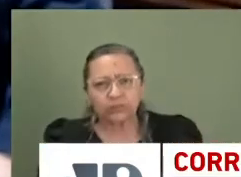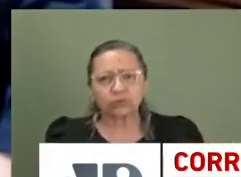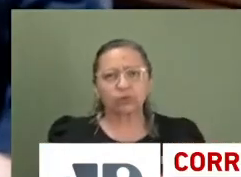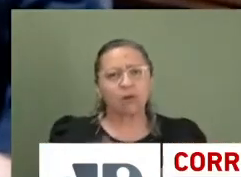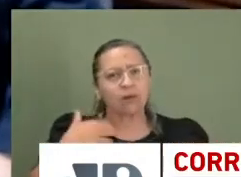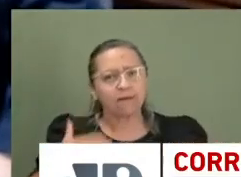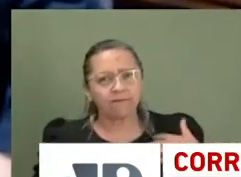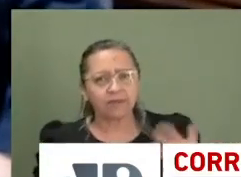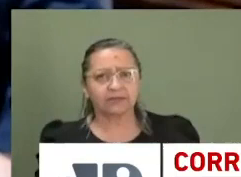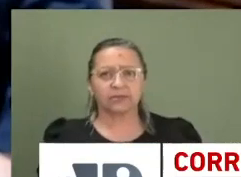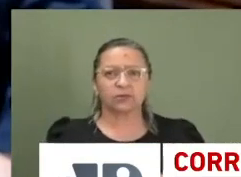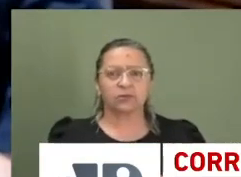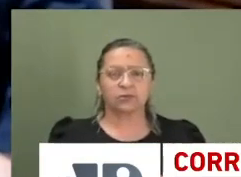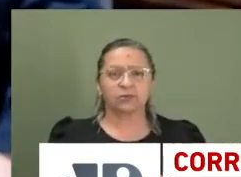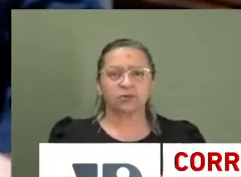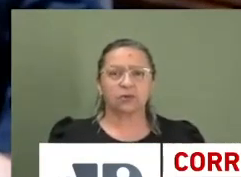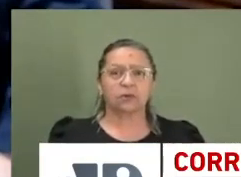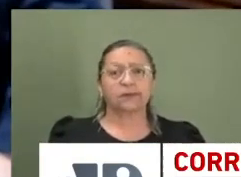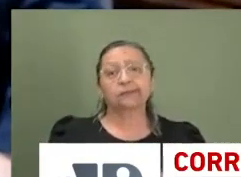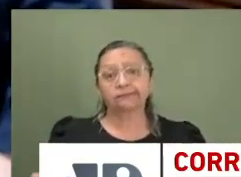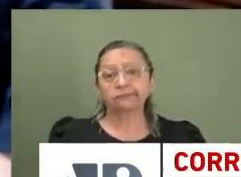e PSDB em Aracaju,